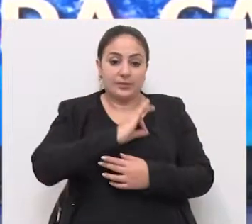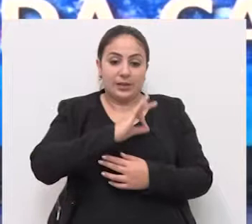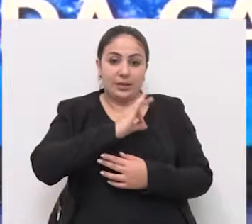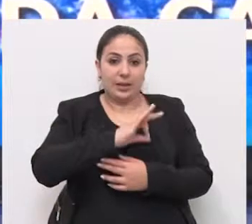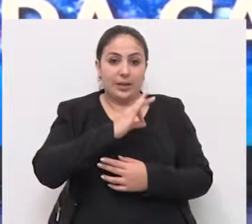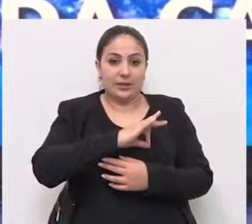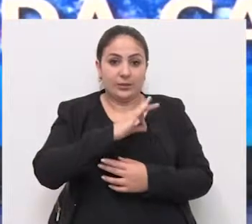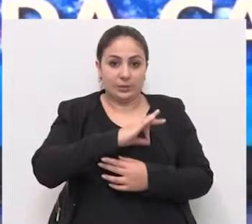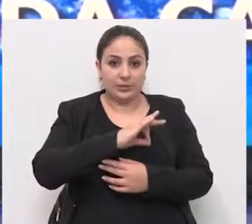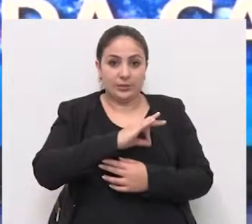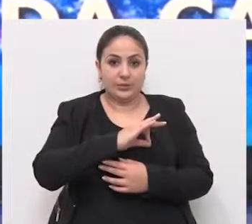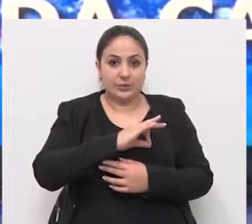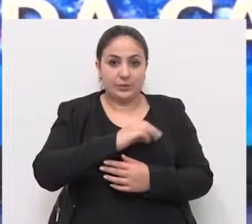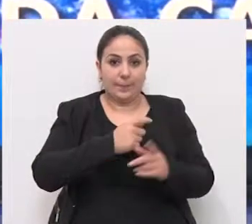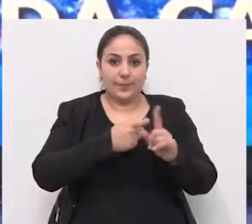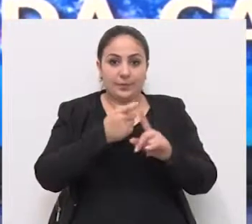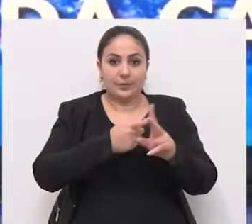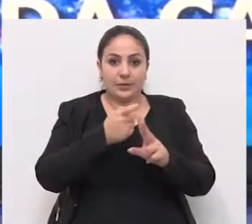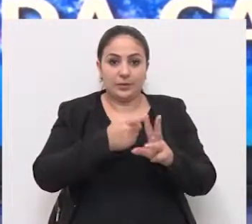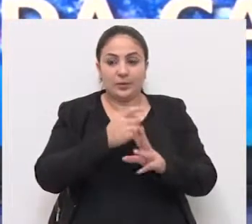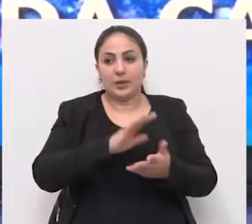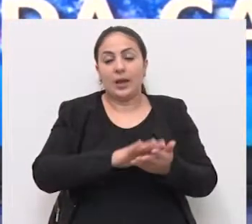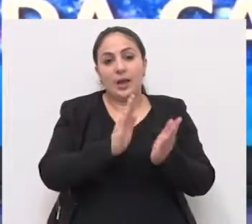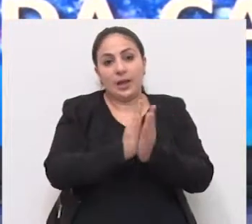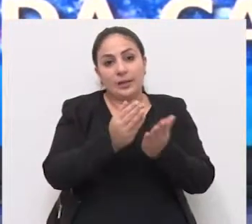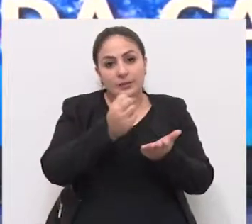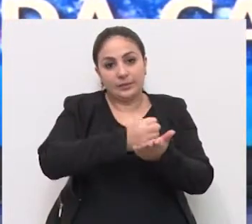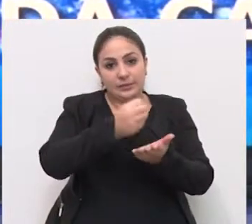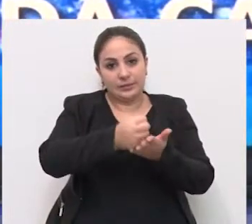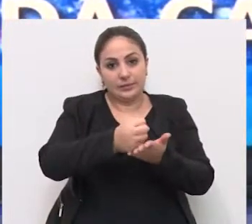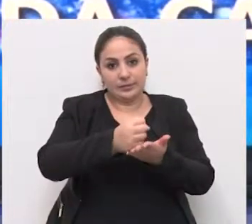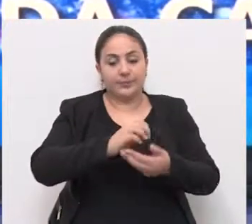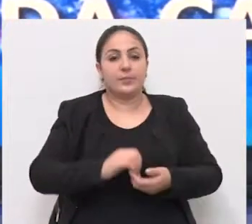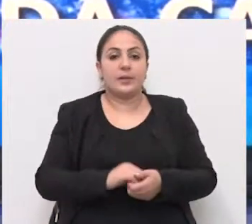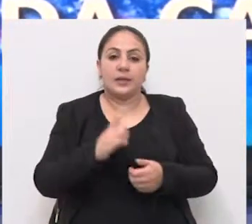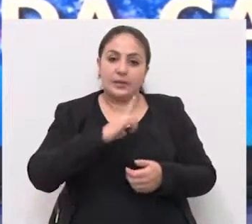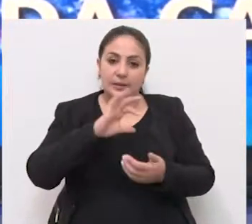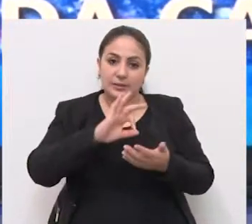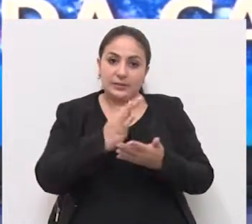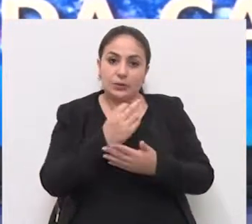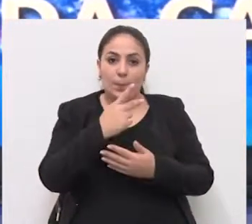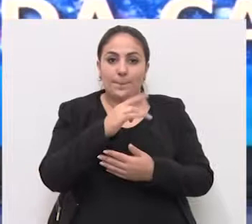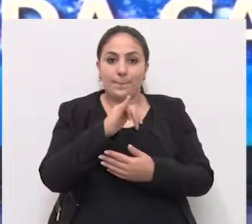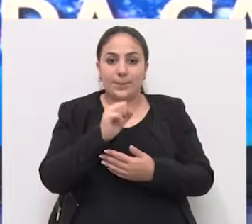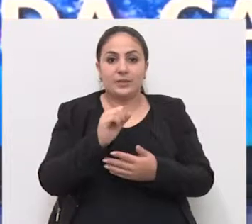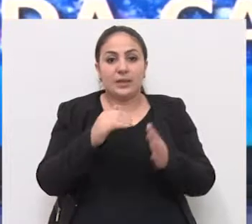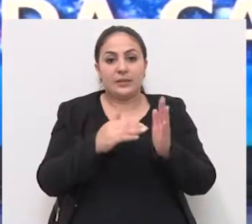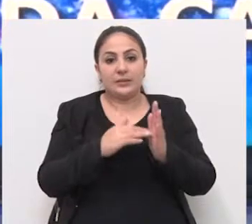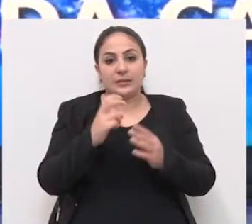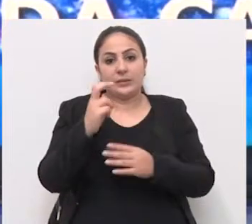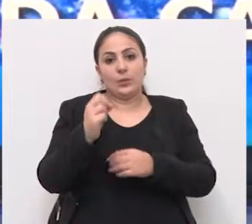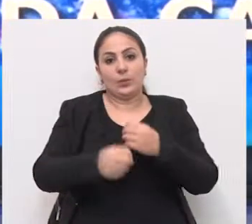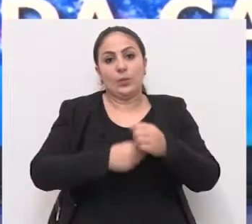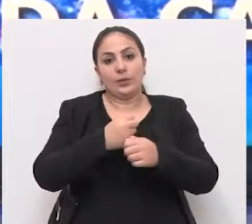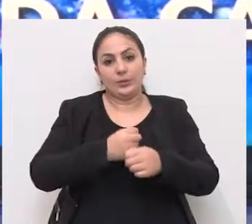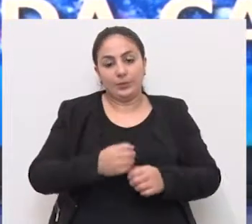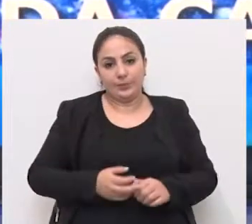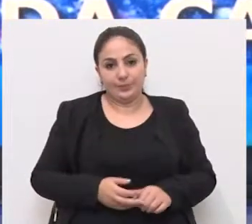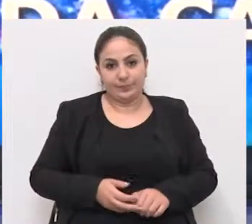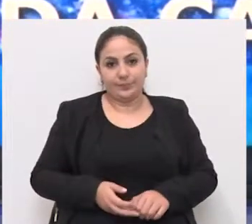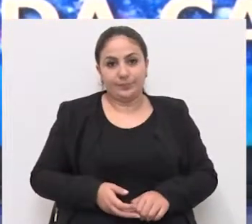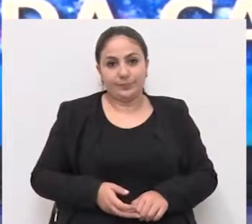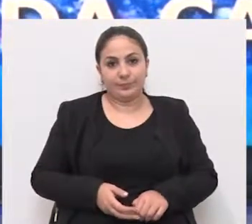2 salários mínimos mensais com carteira assinada e estava inscrito no PIS/PASEP há pelo menos